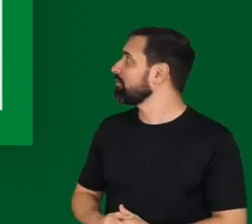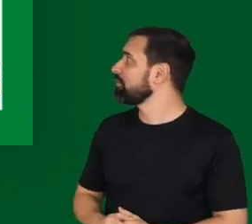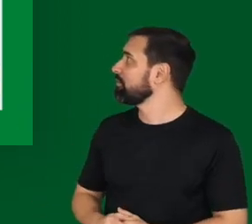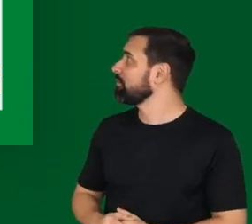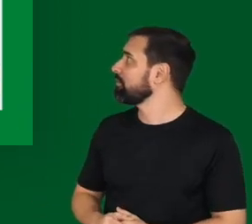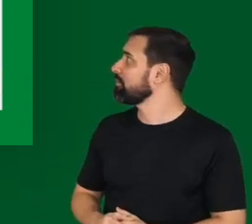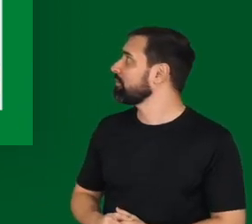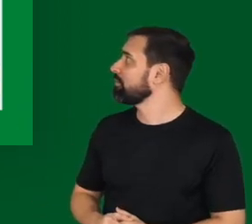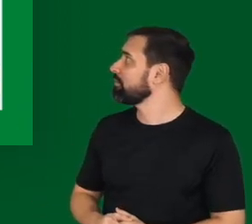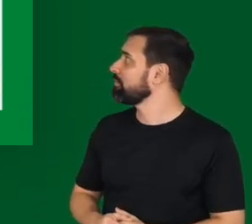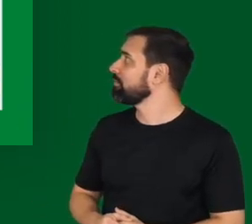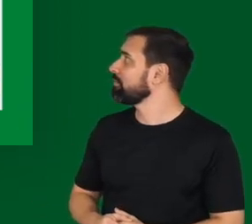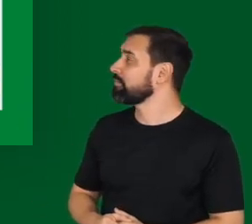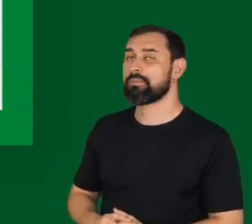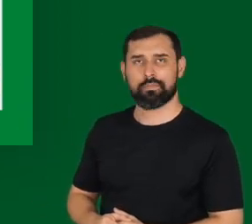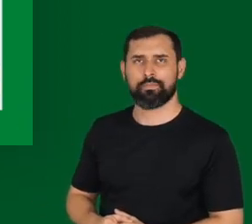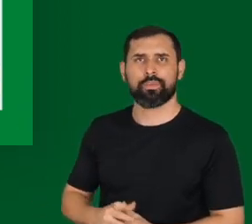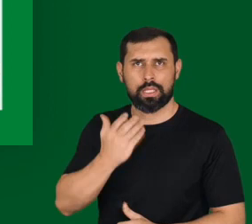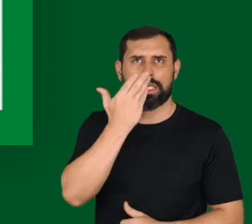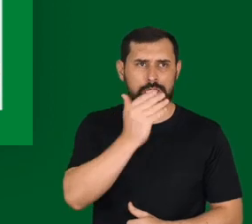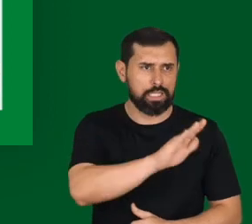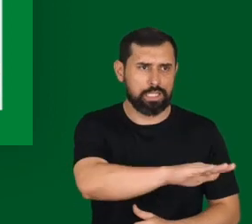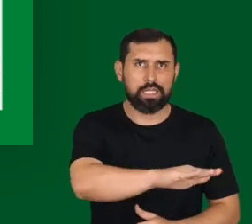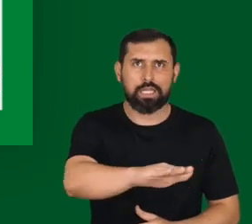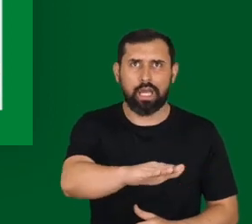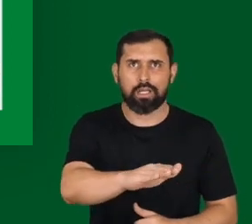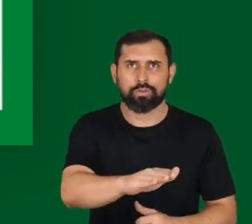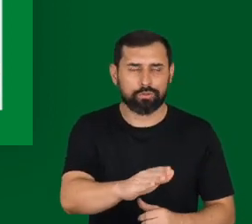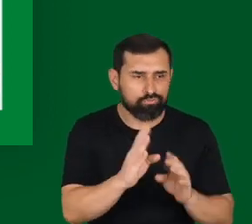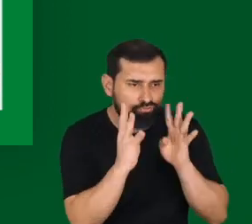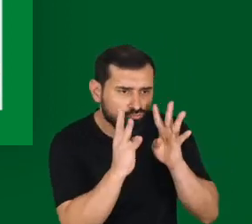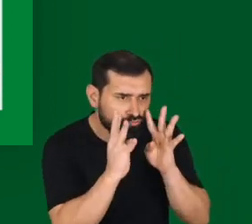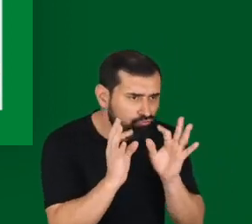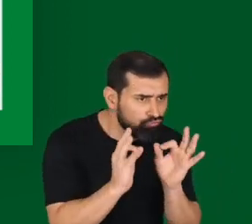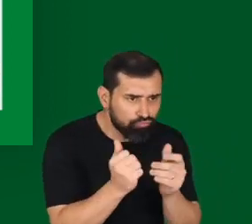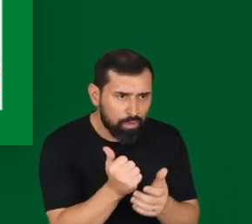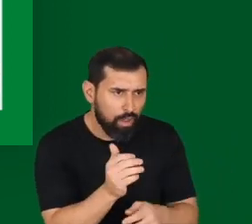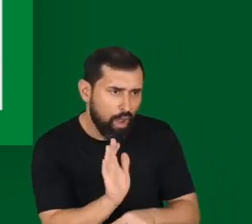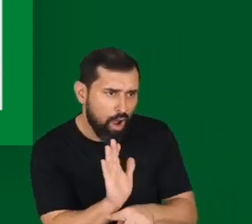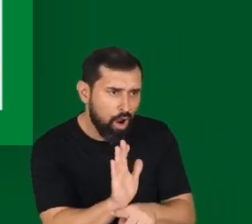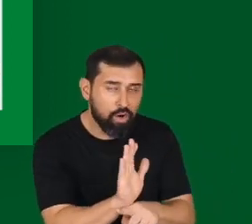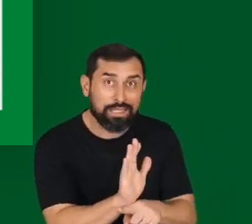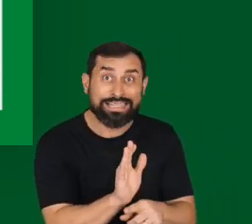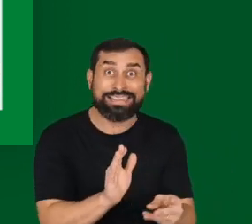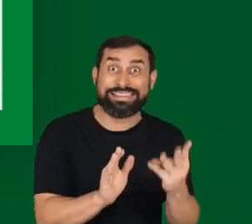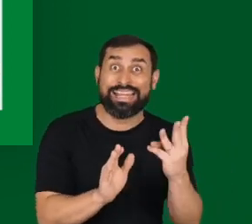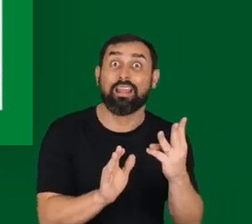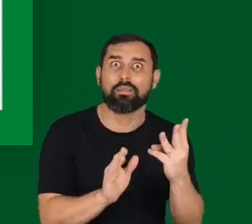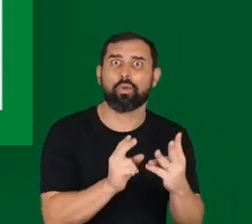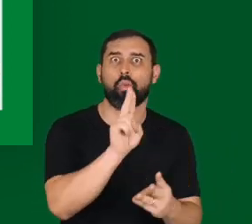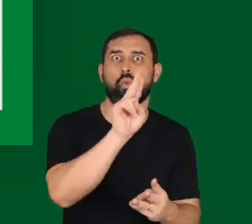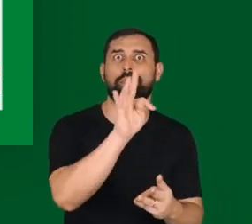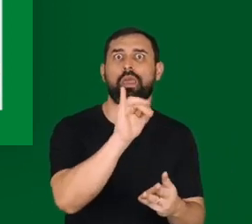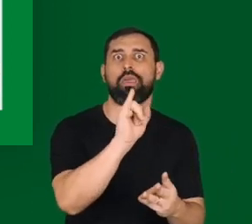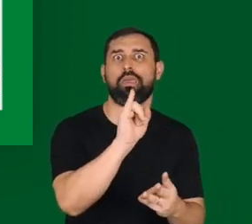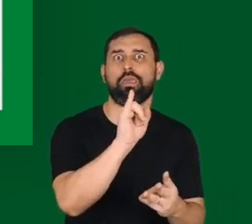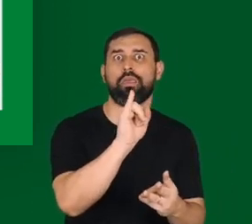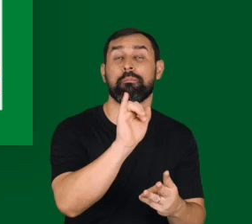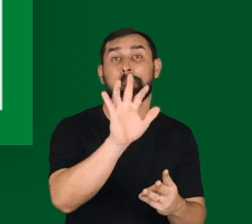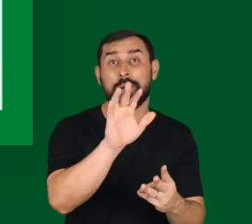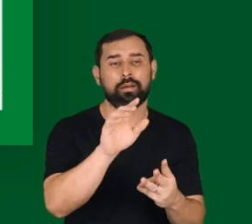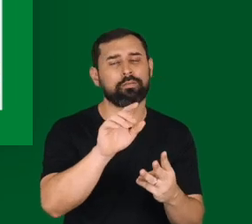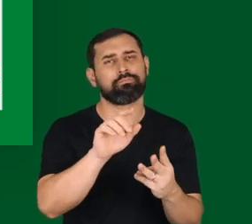pedestre, e, assim, as crianças foram atendidas, 3 delas ficaram muito graves em UTI, mas as